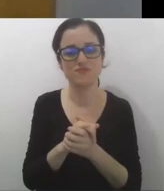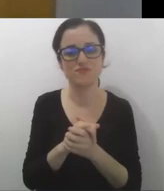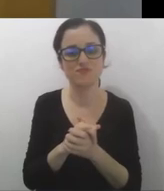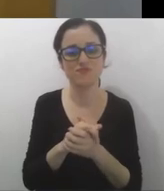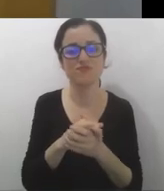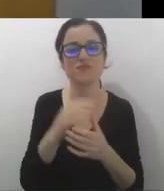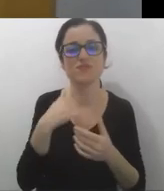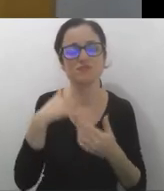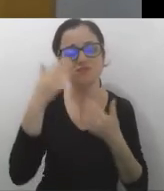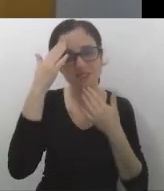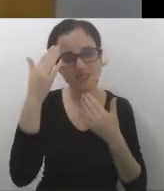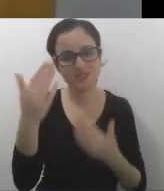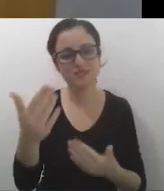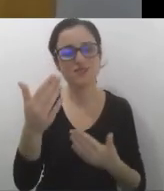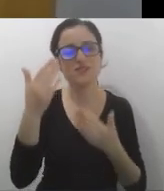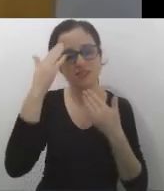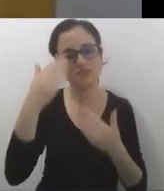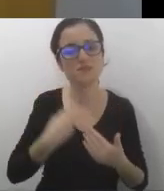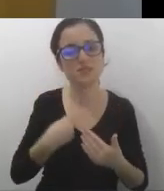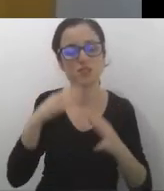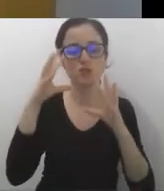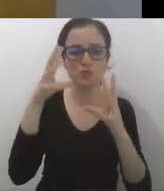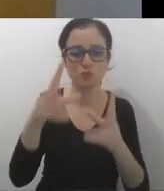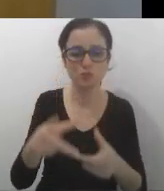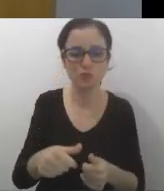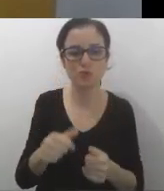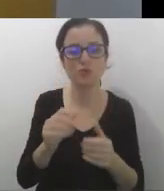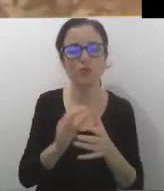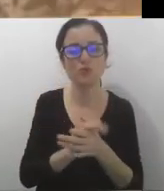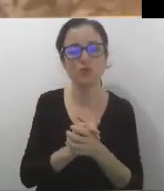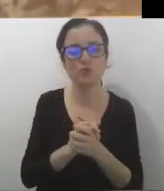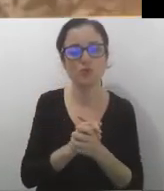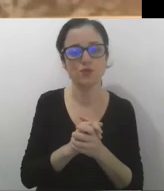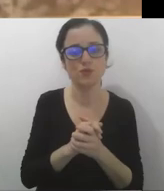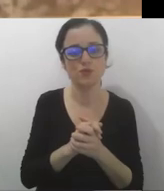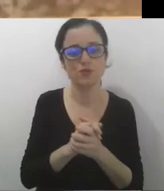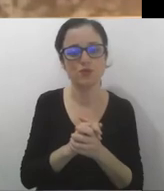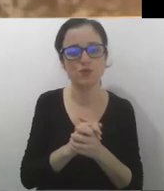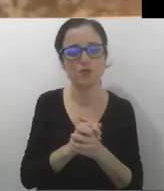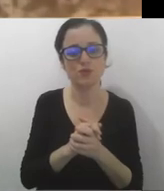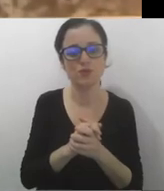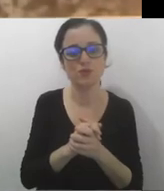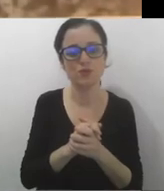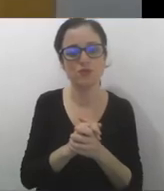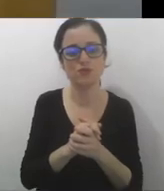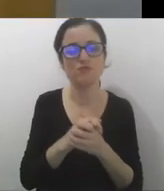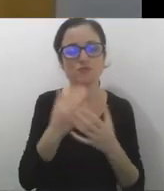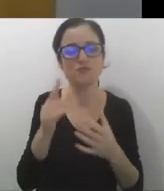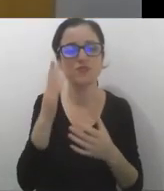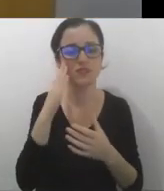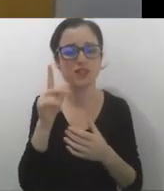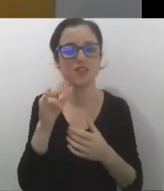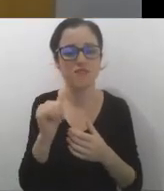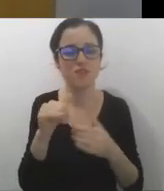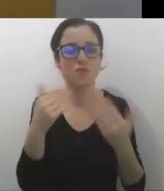Enfim, você sabe, né, Lívia? Quando eu começo a falar, eu não paro, né? Tem uma chavinha no 220